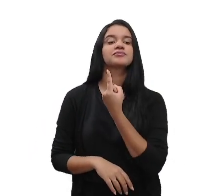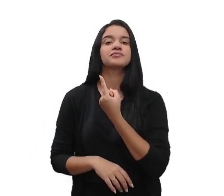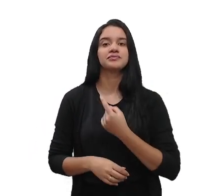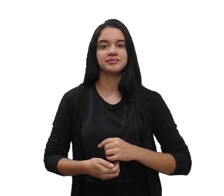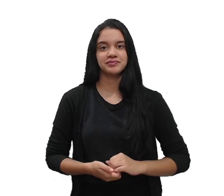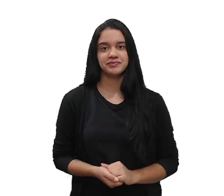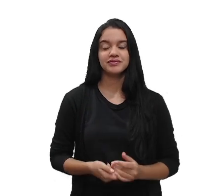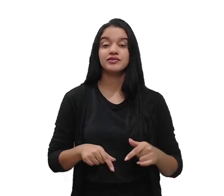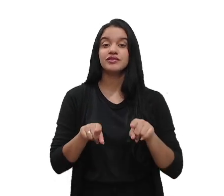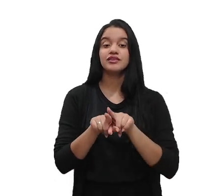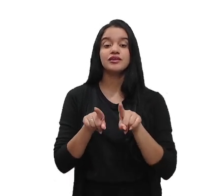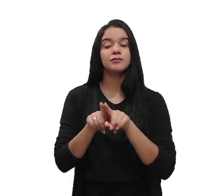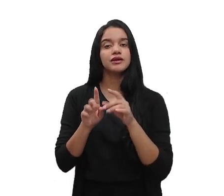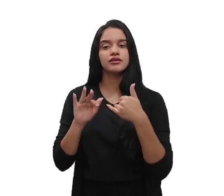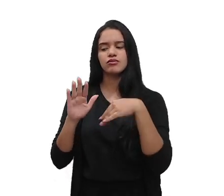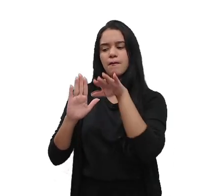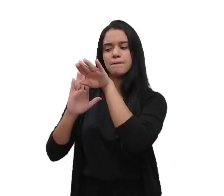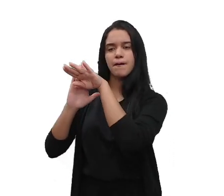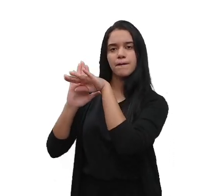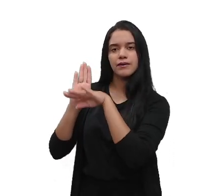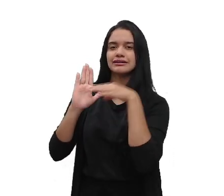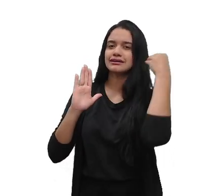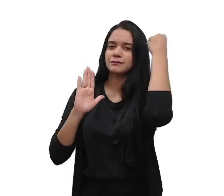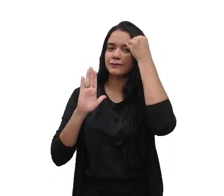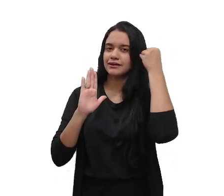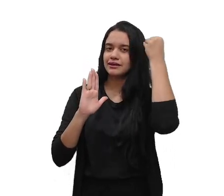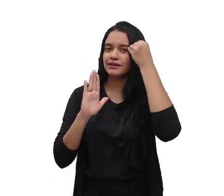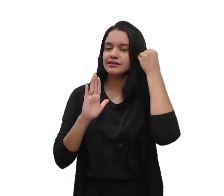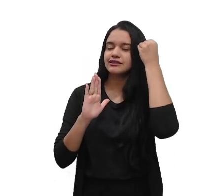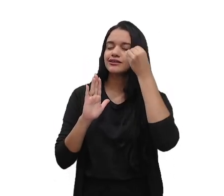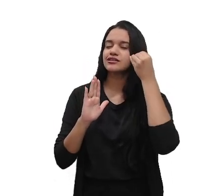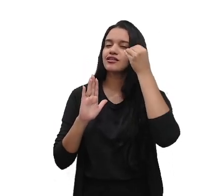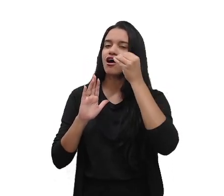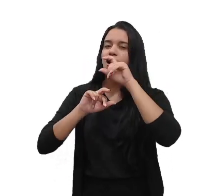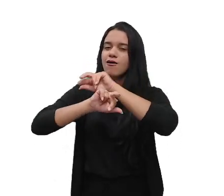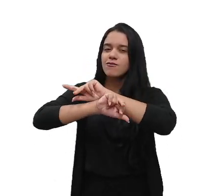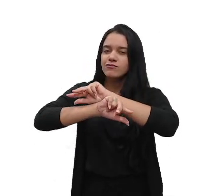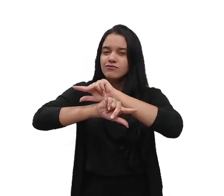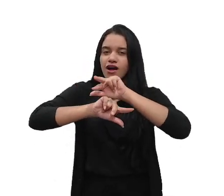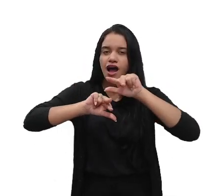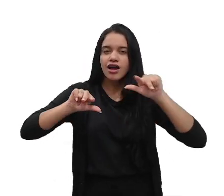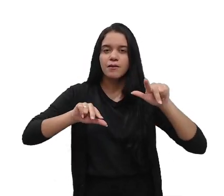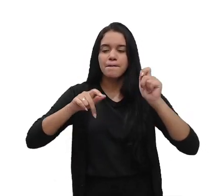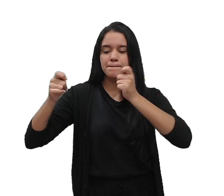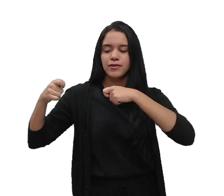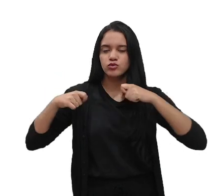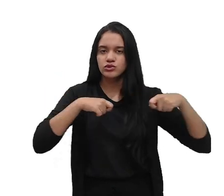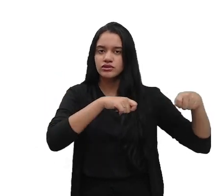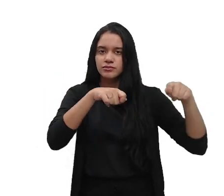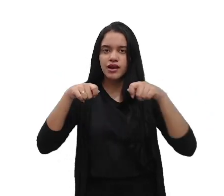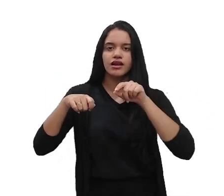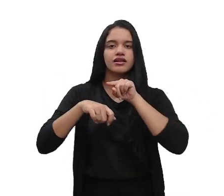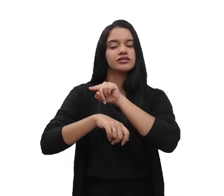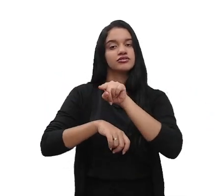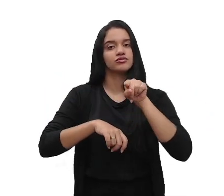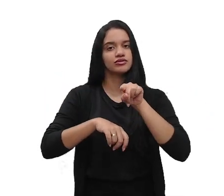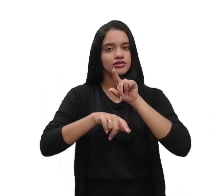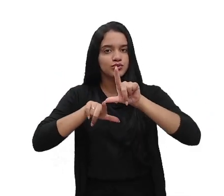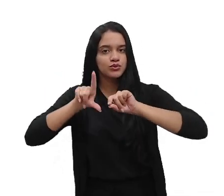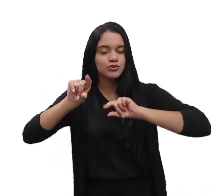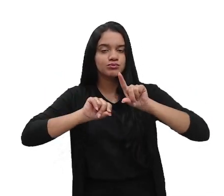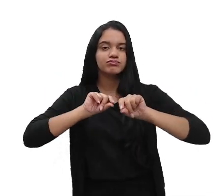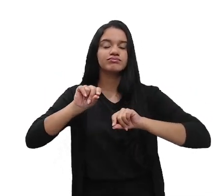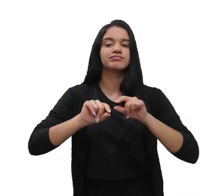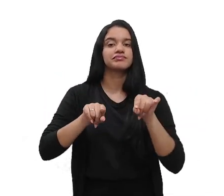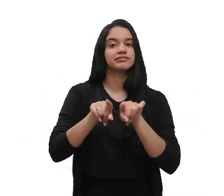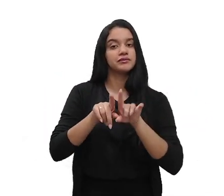gente colocou como algo da nossa experiência, inclusive, há várias possibilidades de você definir etapas,